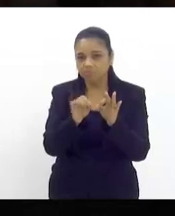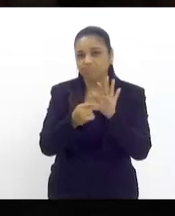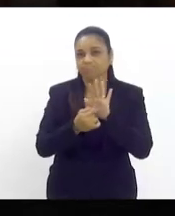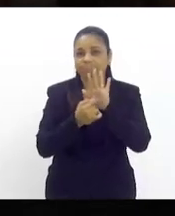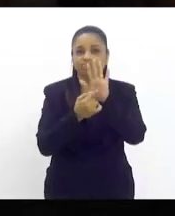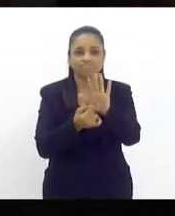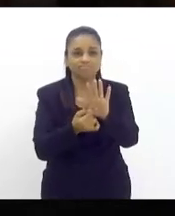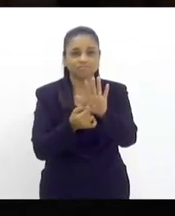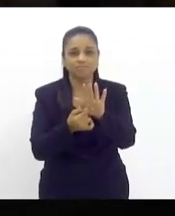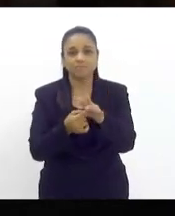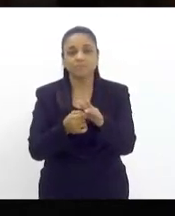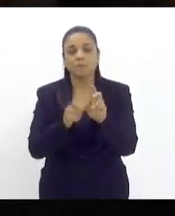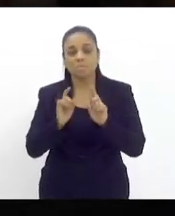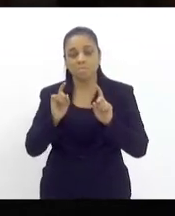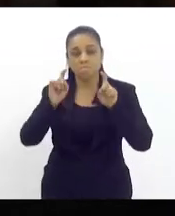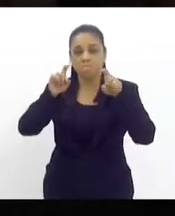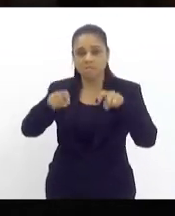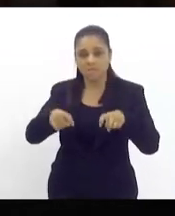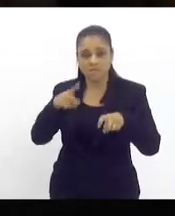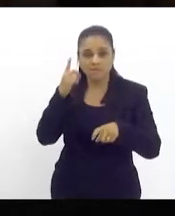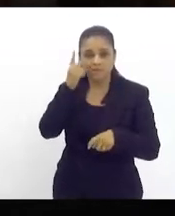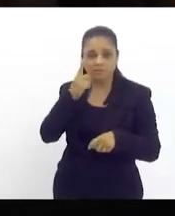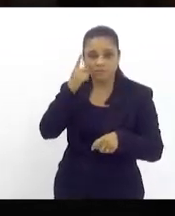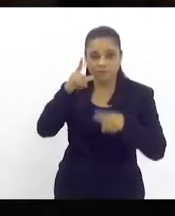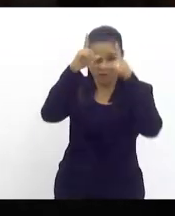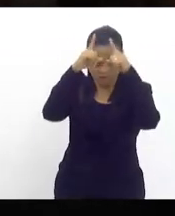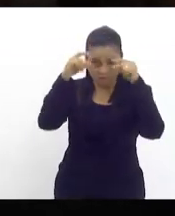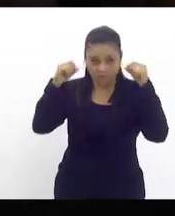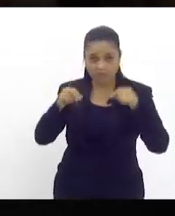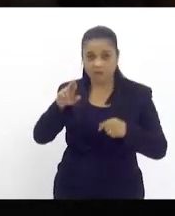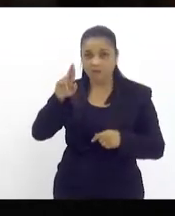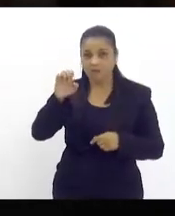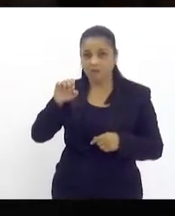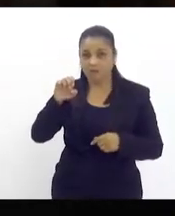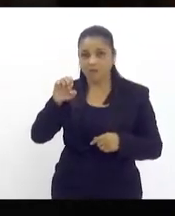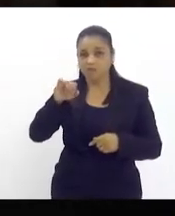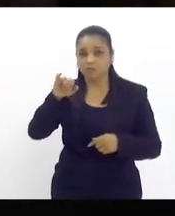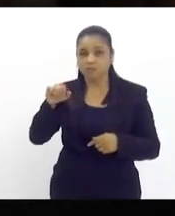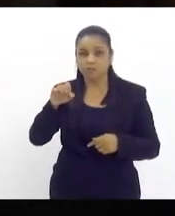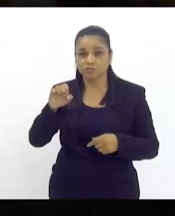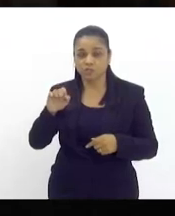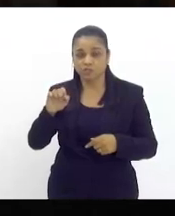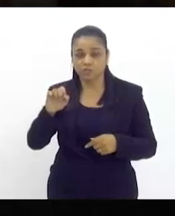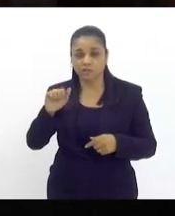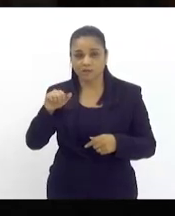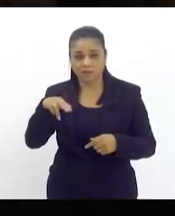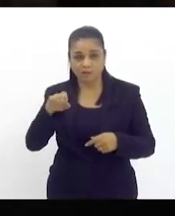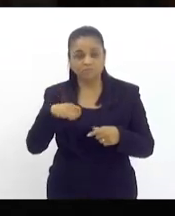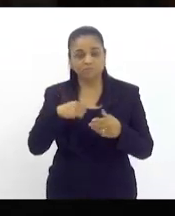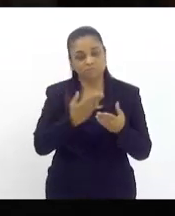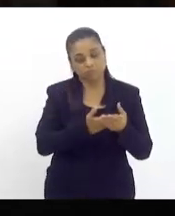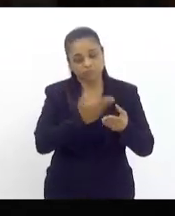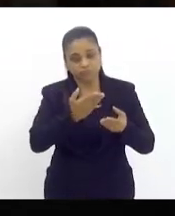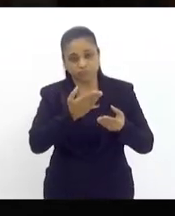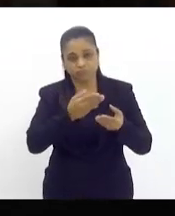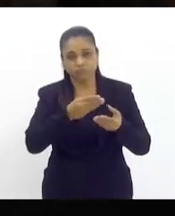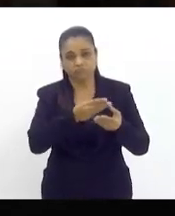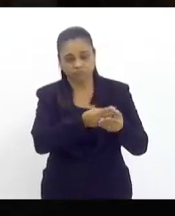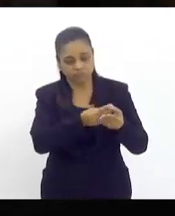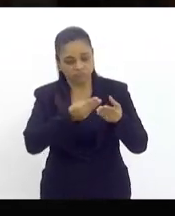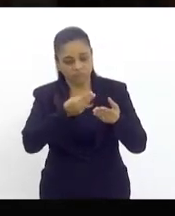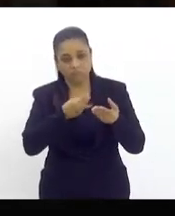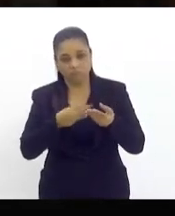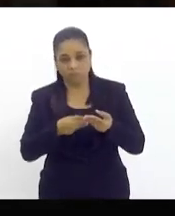apresentado pela mandata da deputada enfermeira Rejane nós não só desarquivamos como trouxemos é novamente